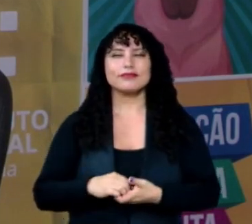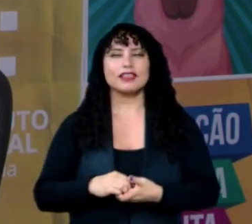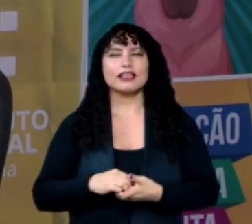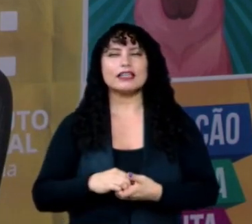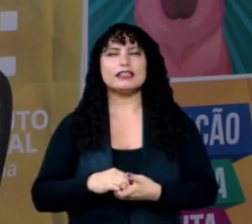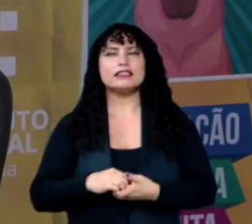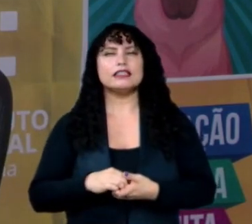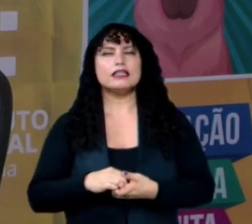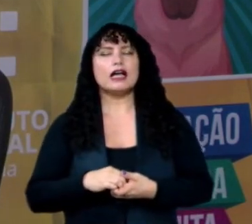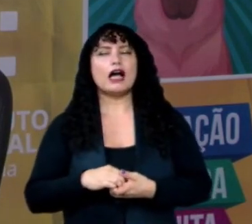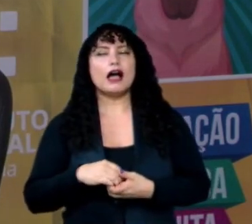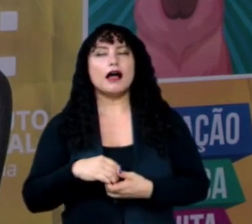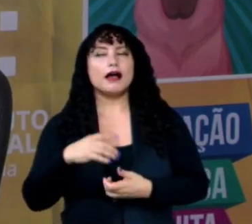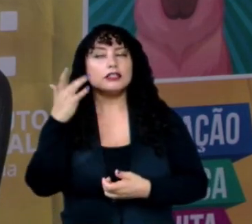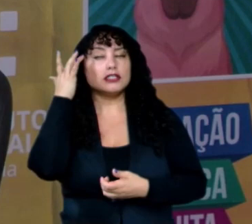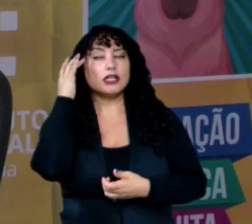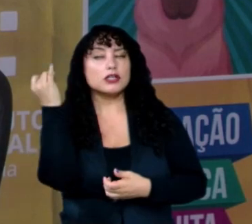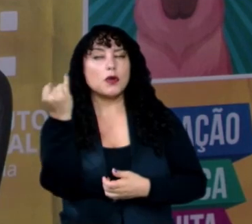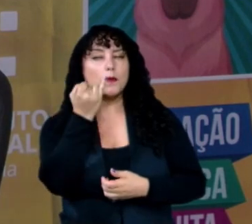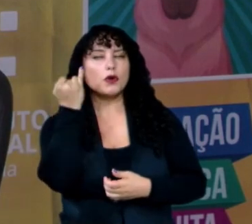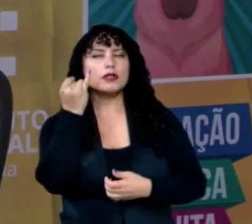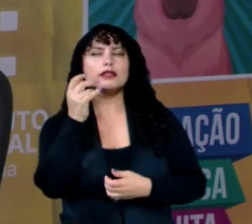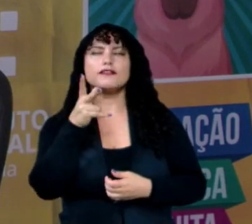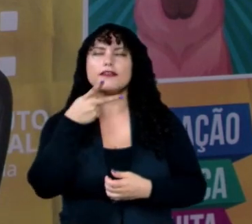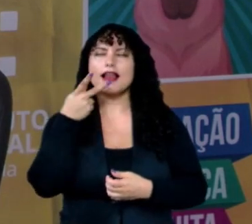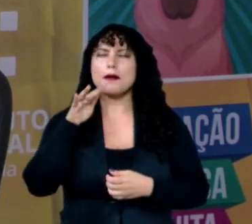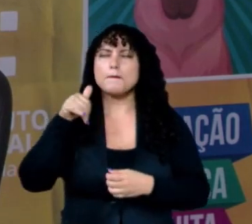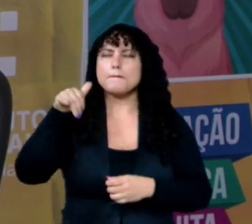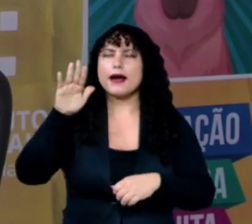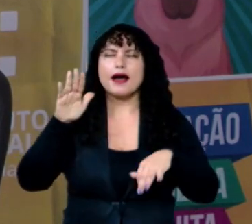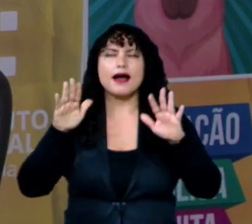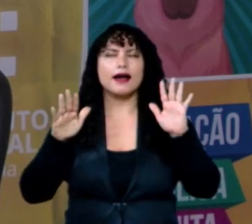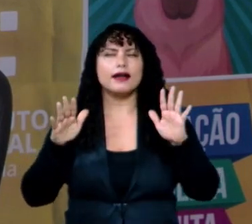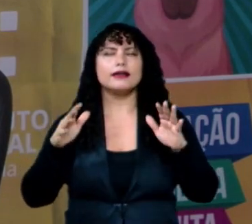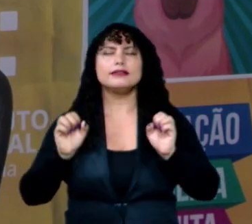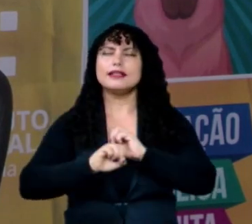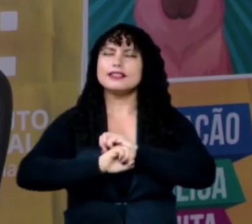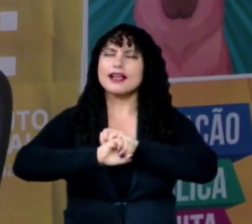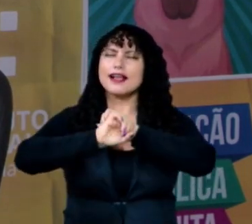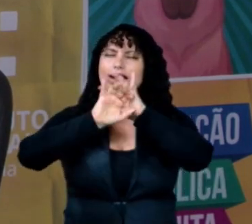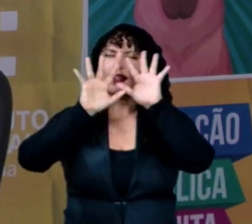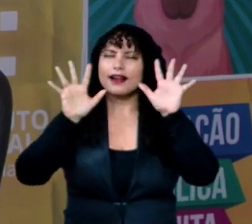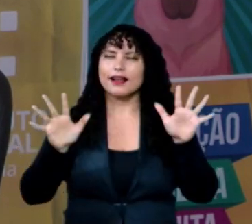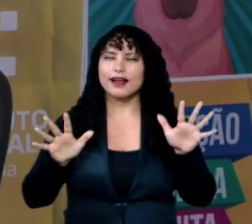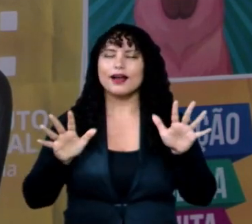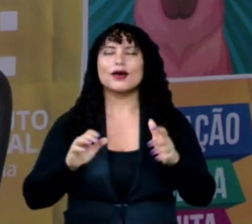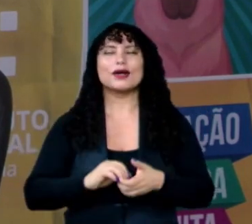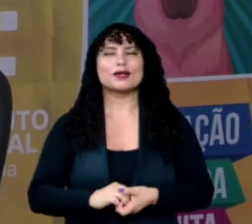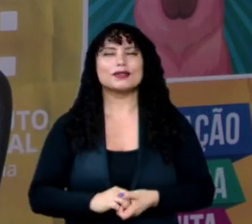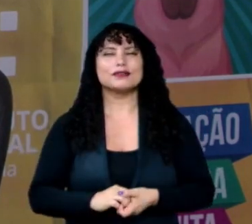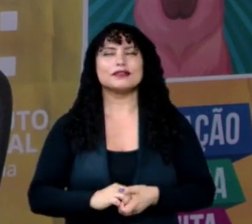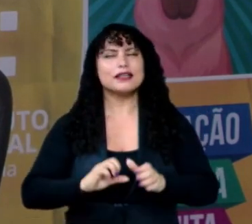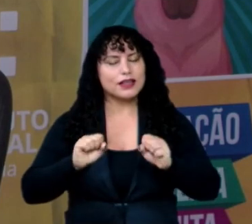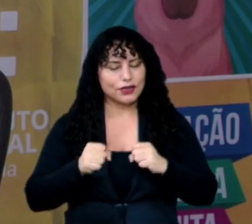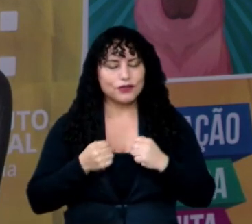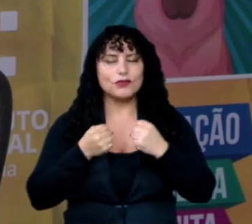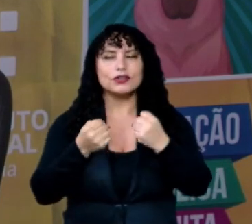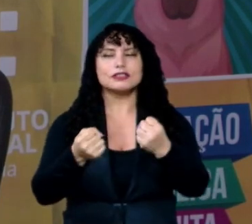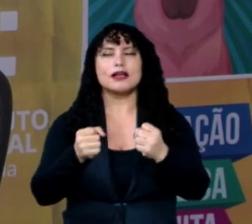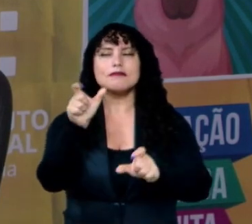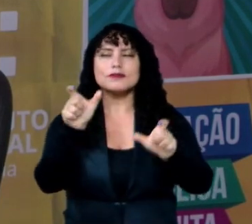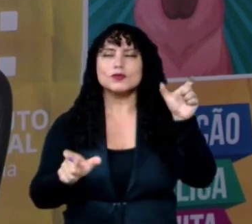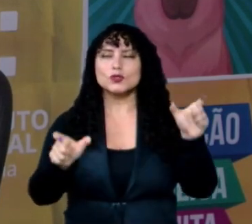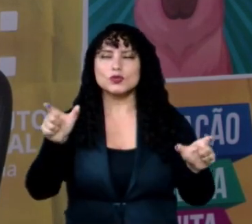sempre acha importante poder falar um pouco mais, poder esclarecer e poder reforçar para o